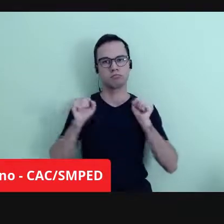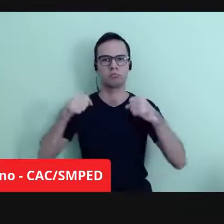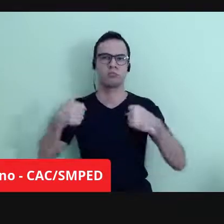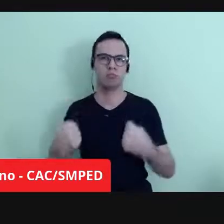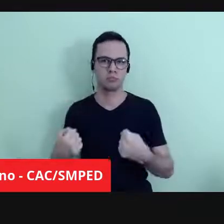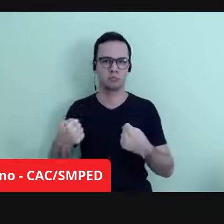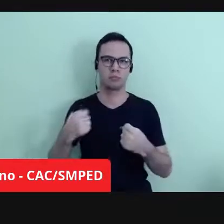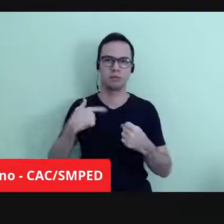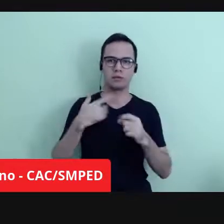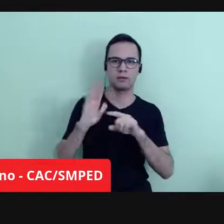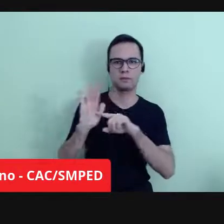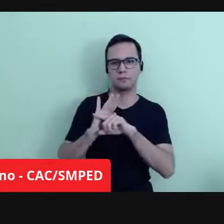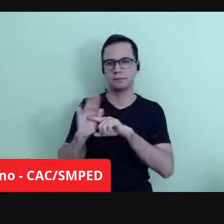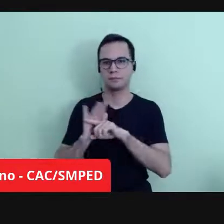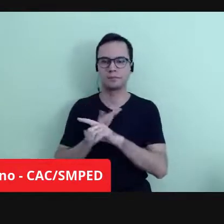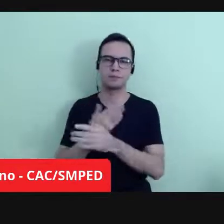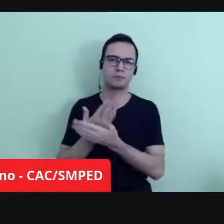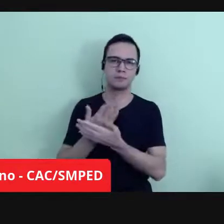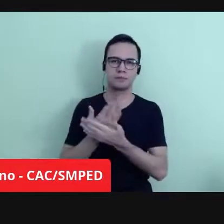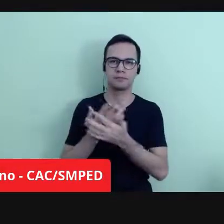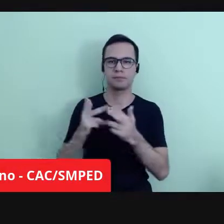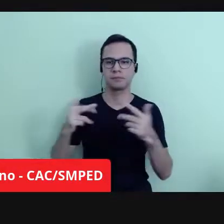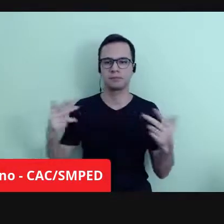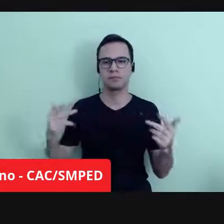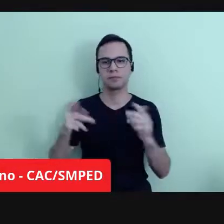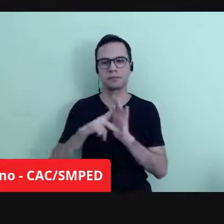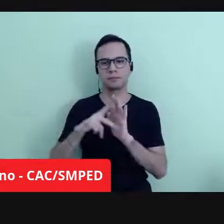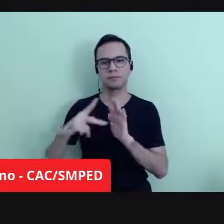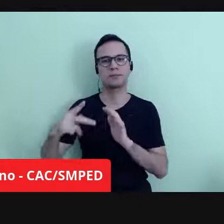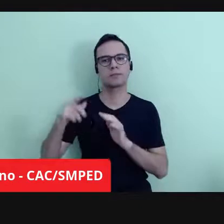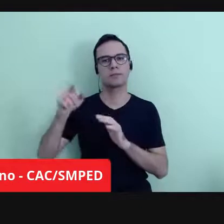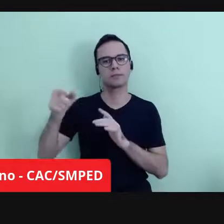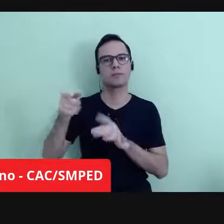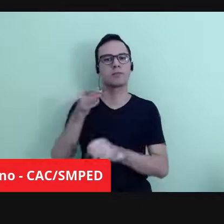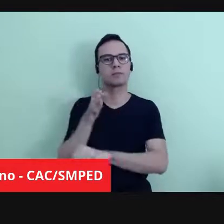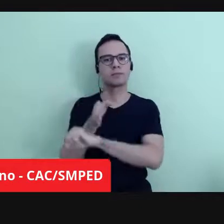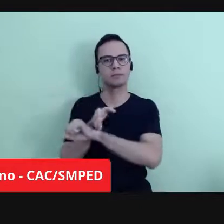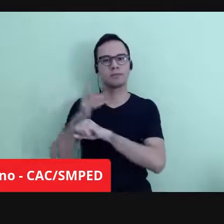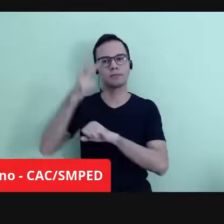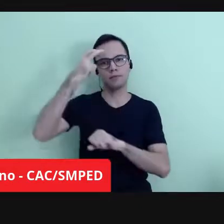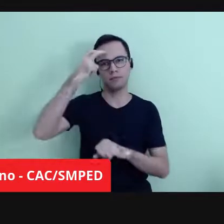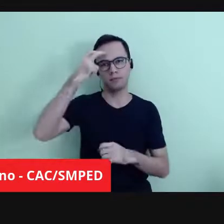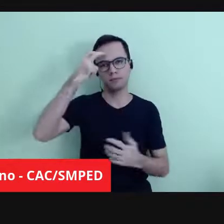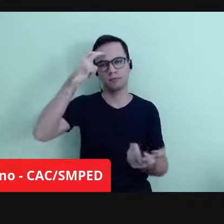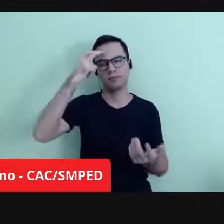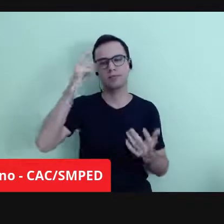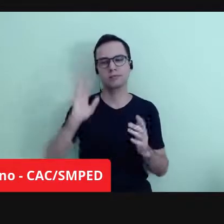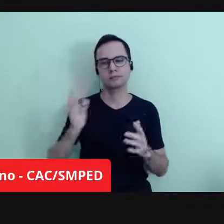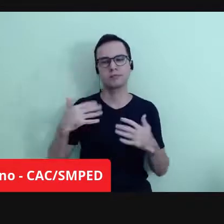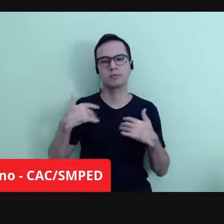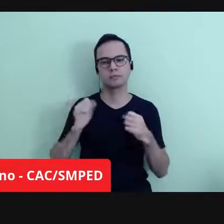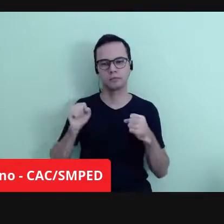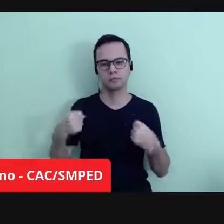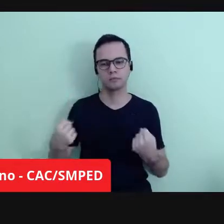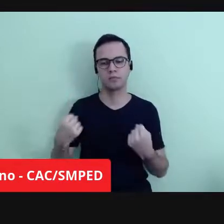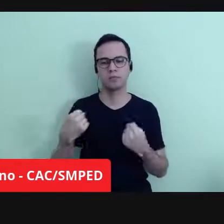das minhas pesquisas e das minhas práticas voltadas à acessibilidade cultural, né, que eu me dedico aí nesses últimos,